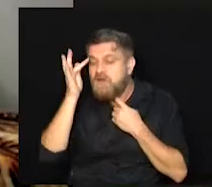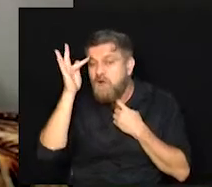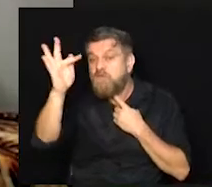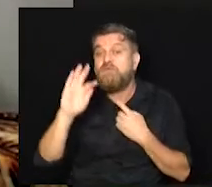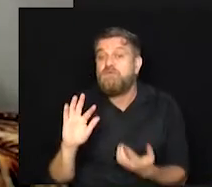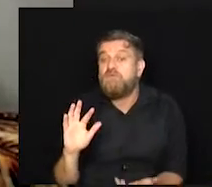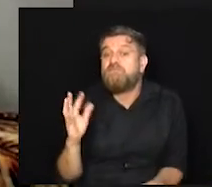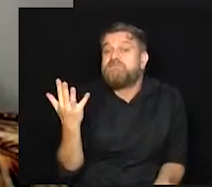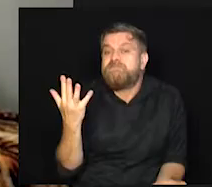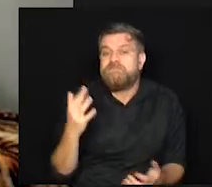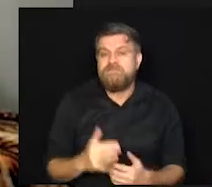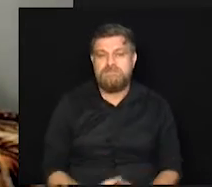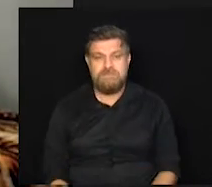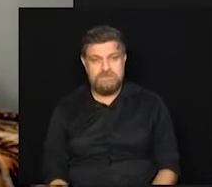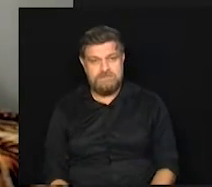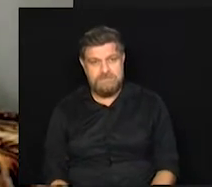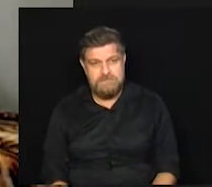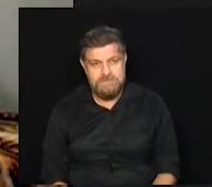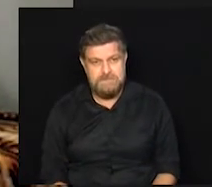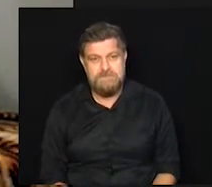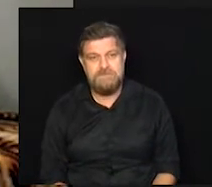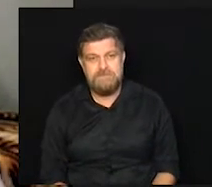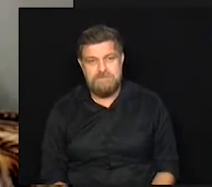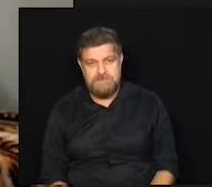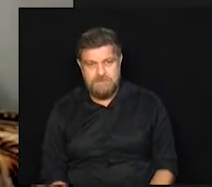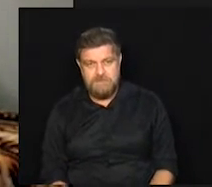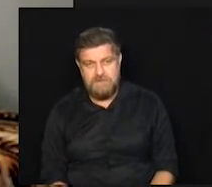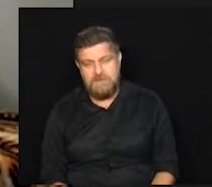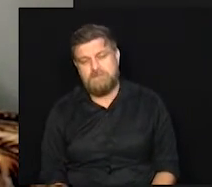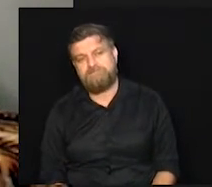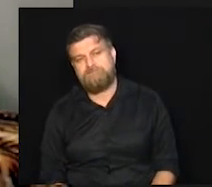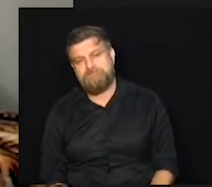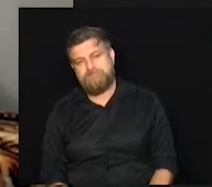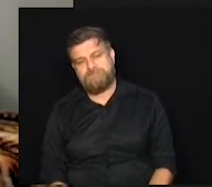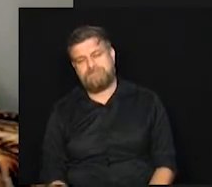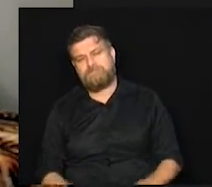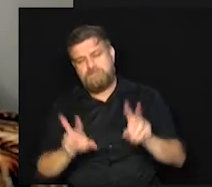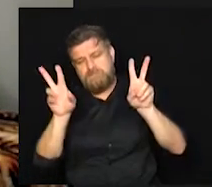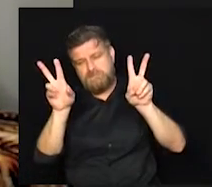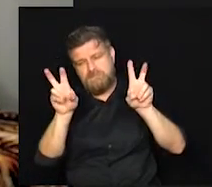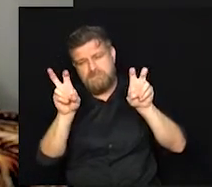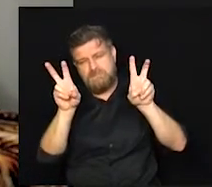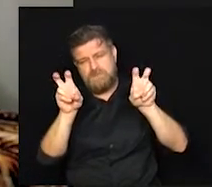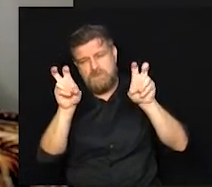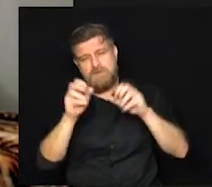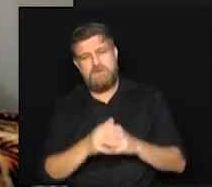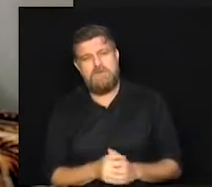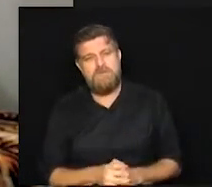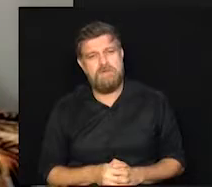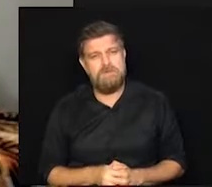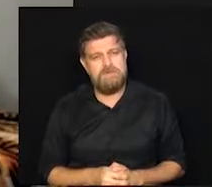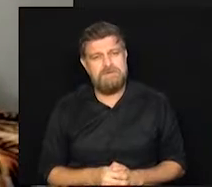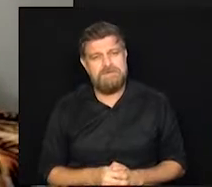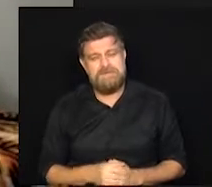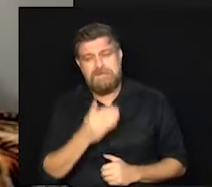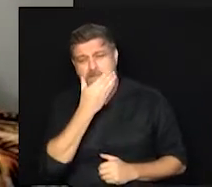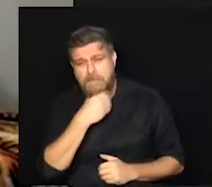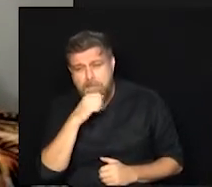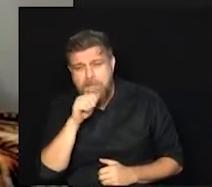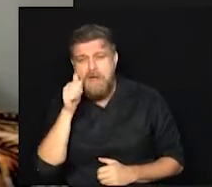Olha, esse ponto que você chegou sobre essas questões dos